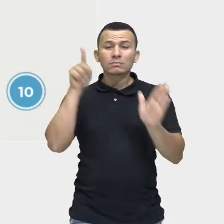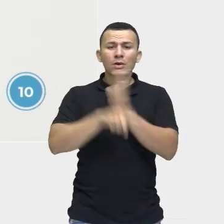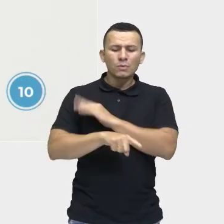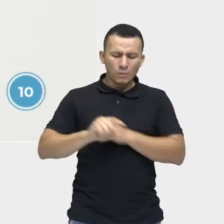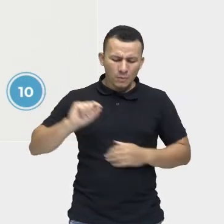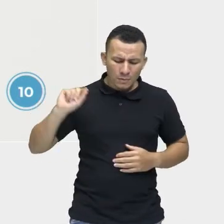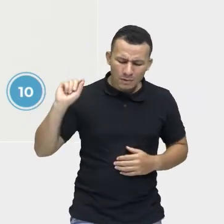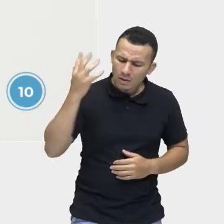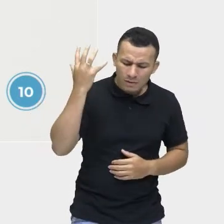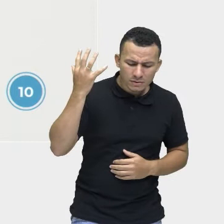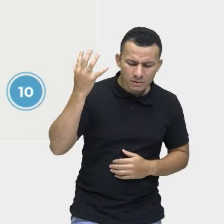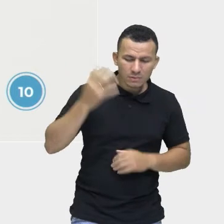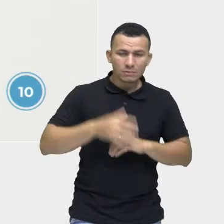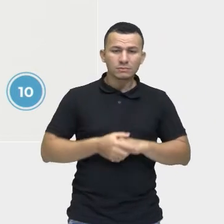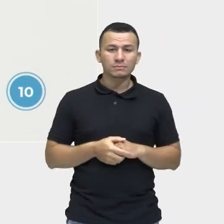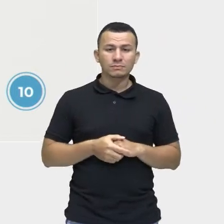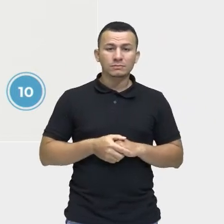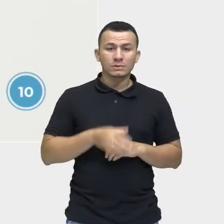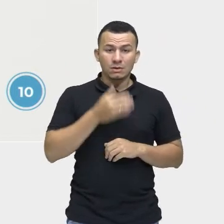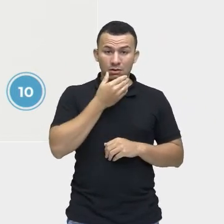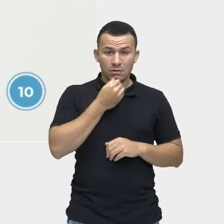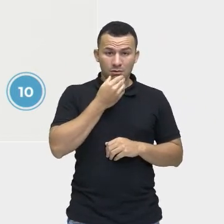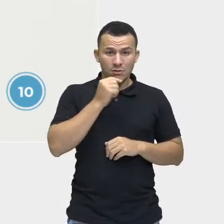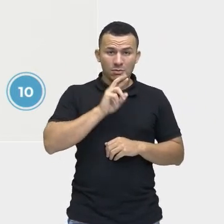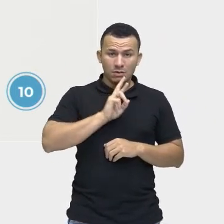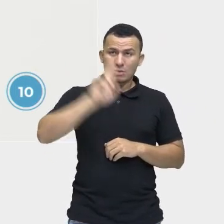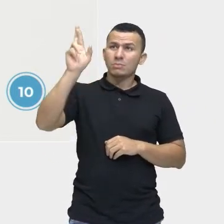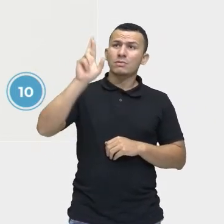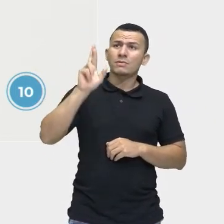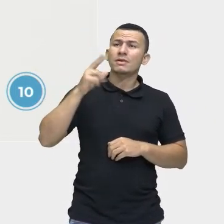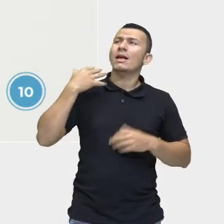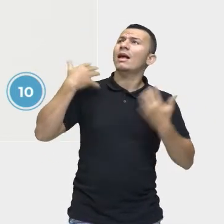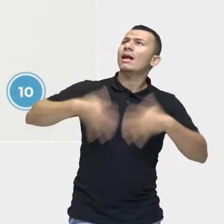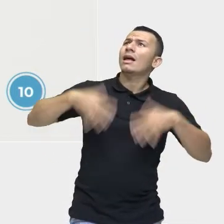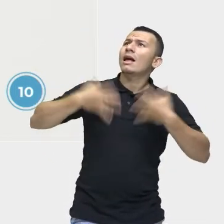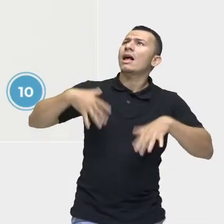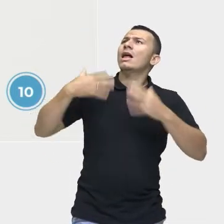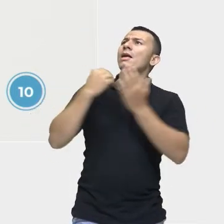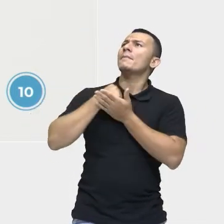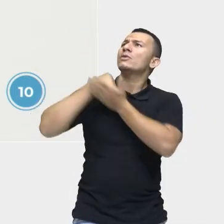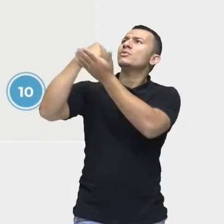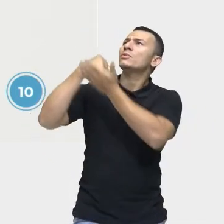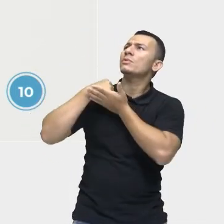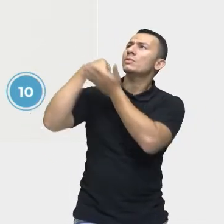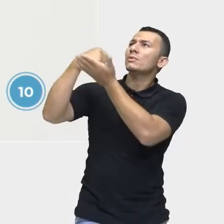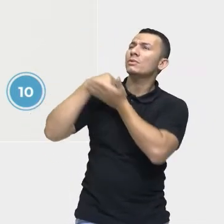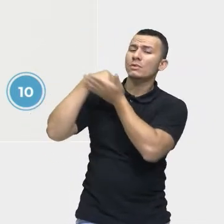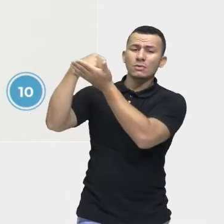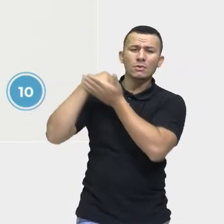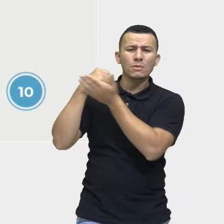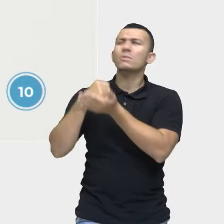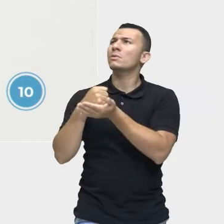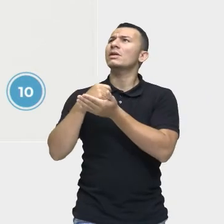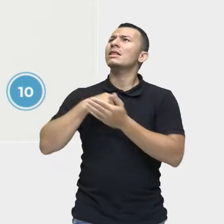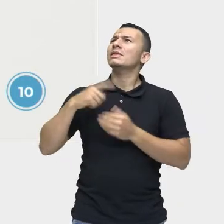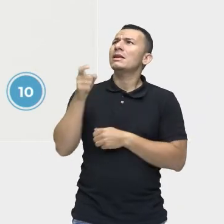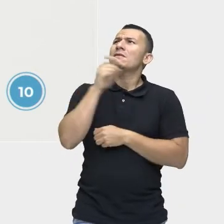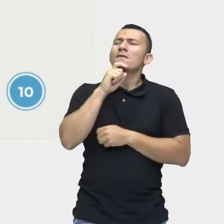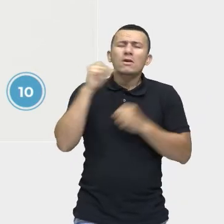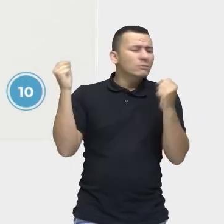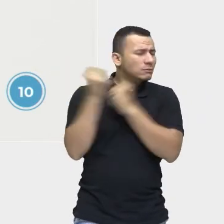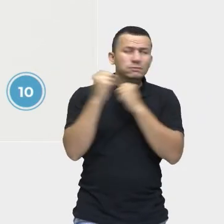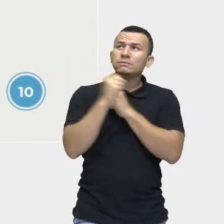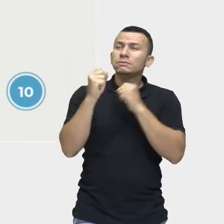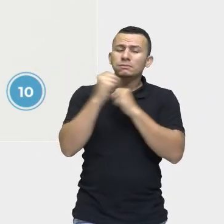havia. O que é que há? O coveiro então gritou, desesperado. Tire-me daqui, por favor, estou com um frio